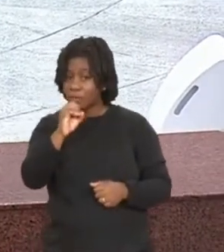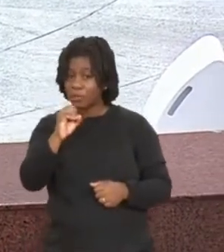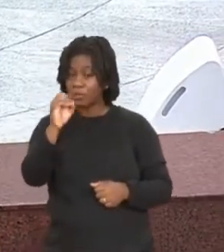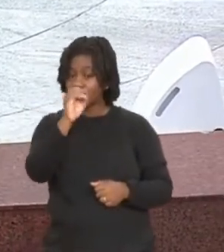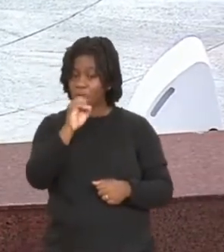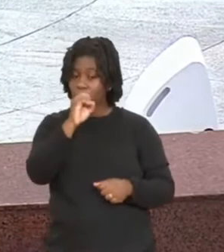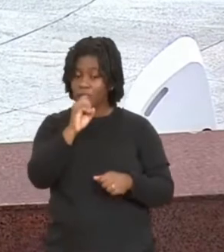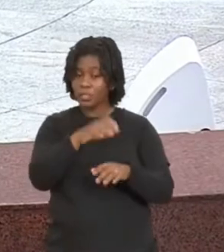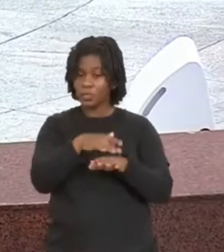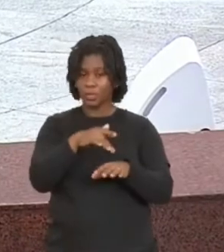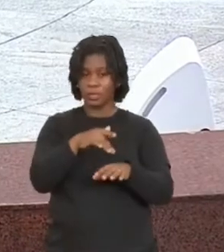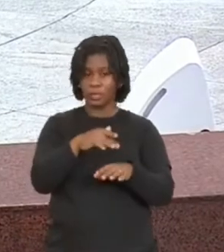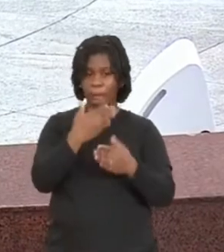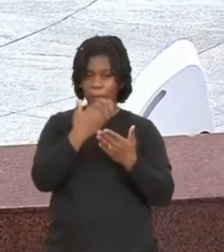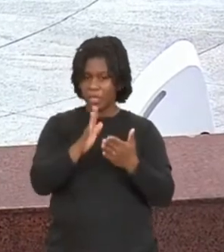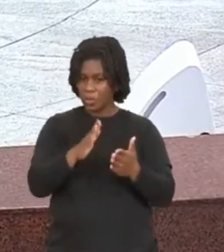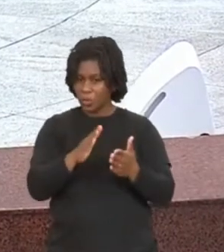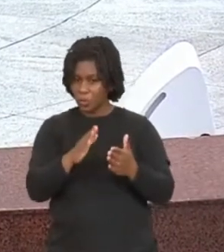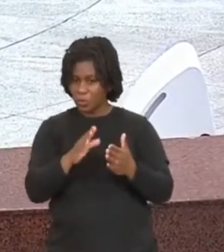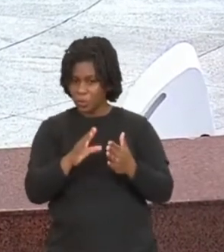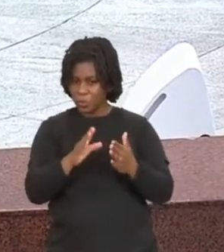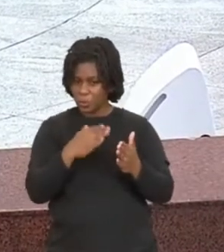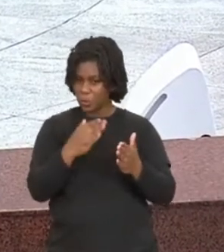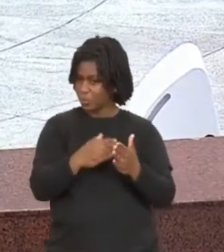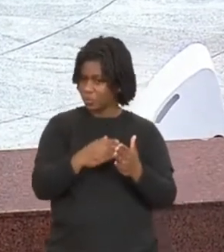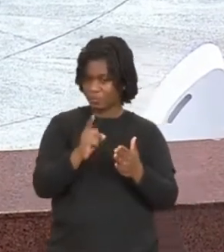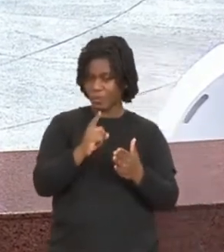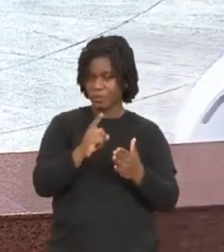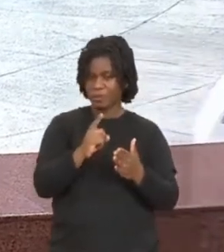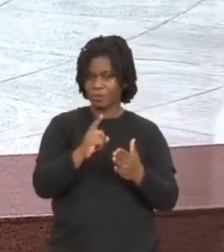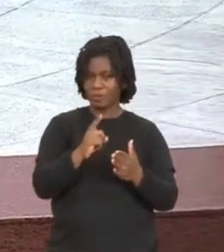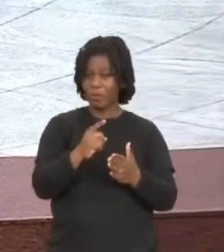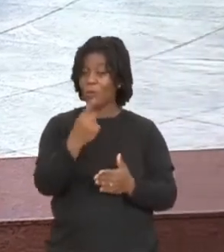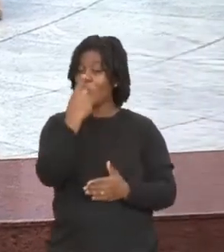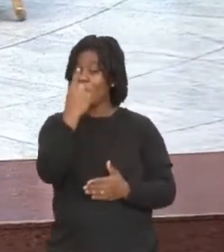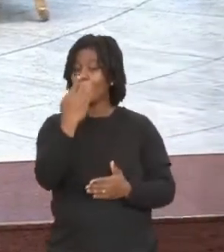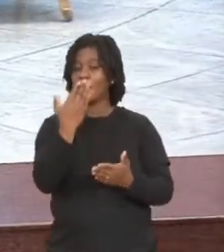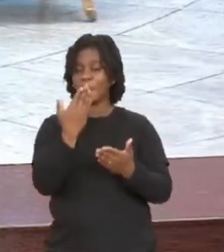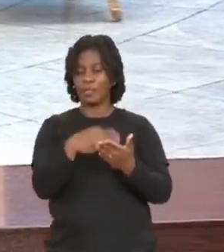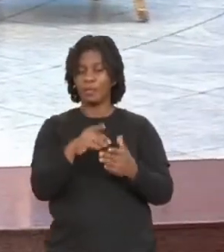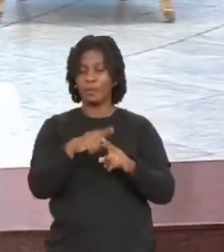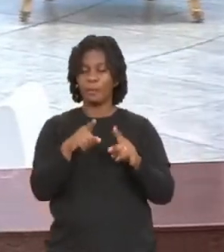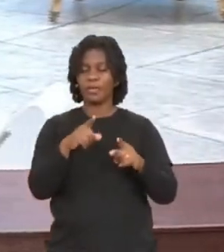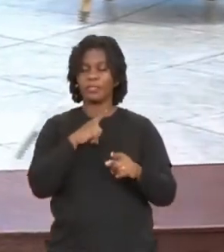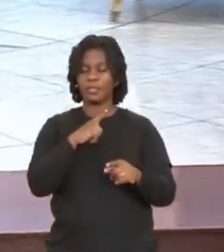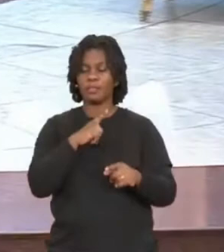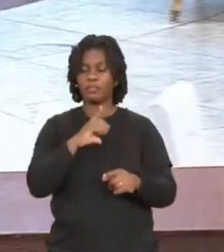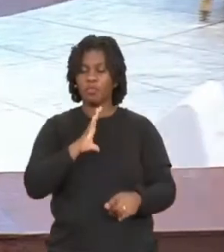só perdeu uma. Mas teve disposição para buscar.